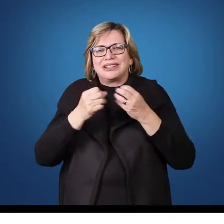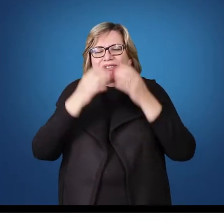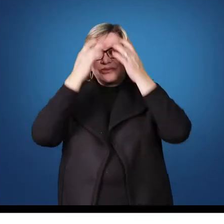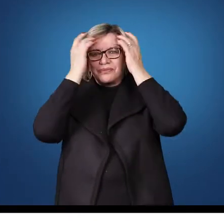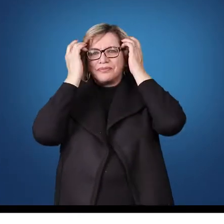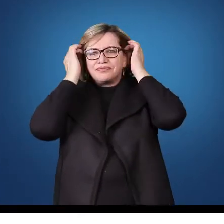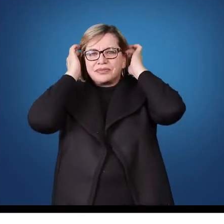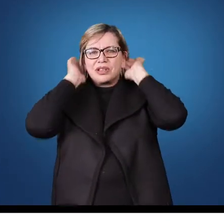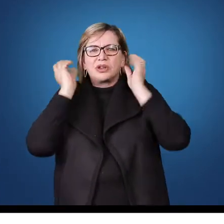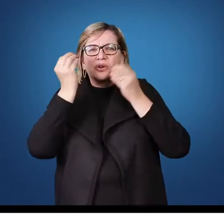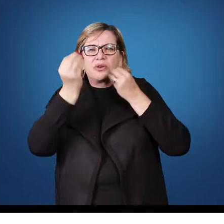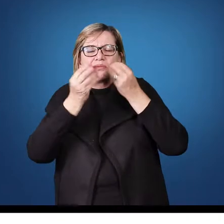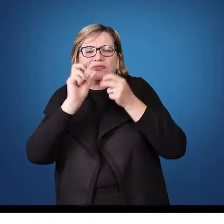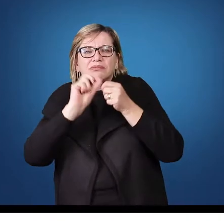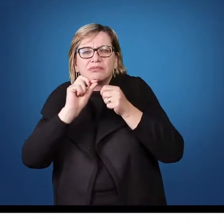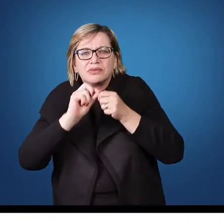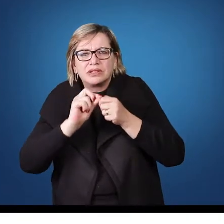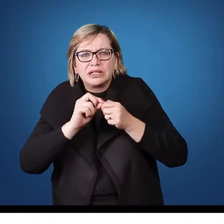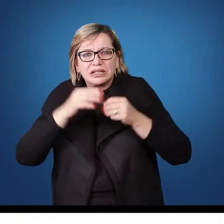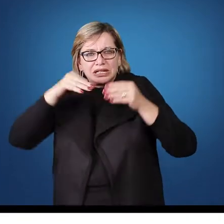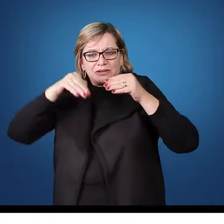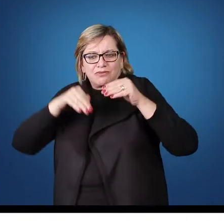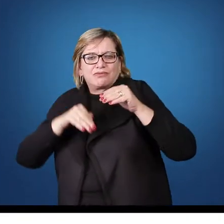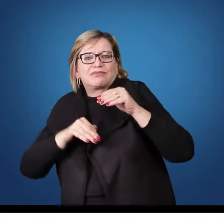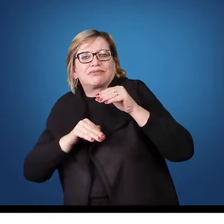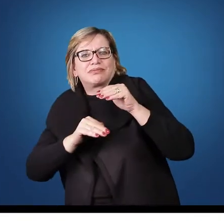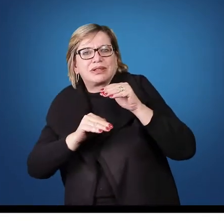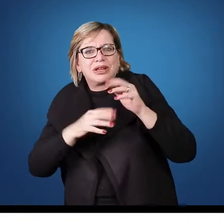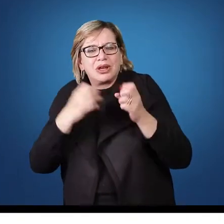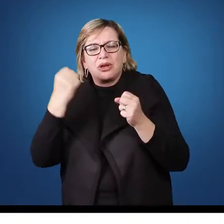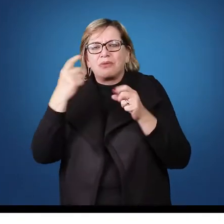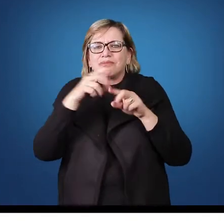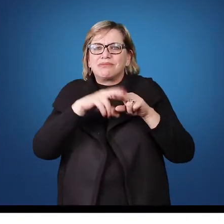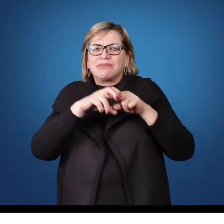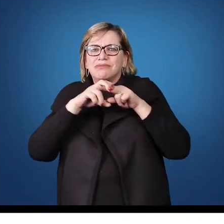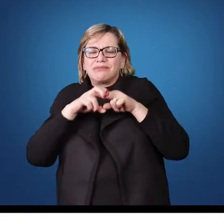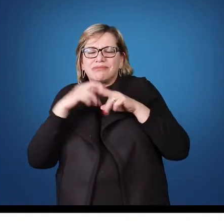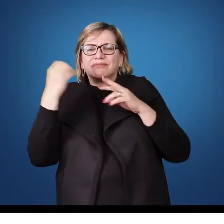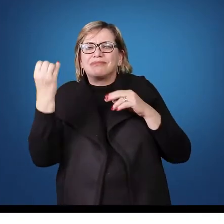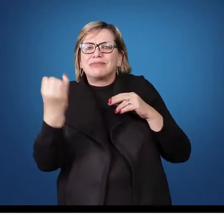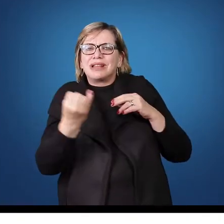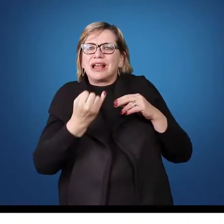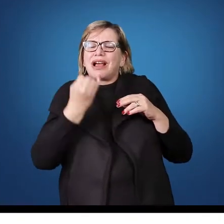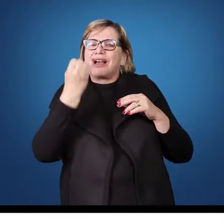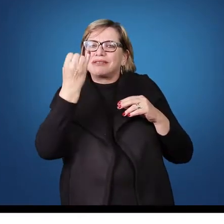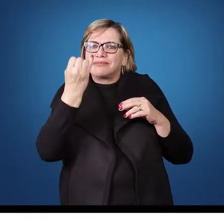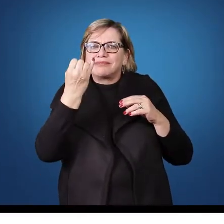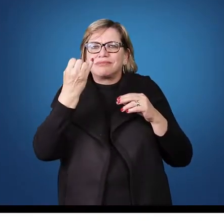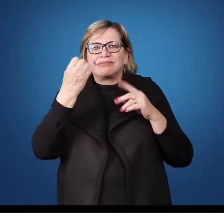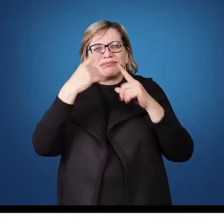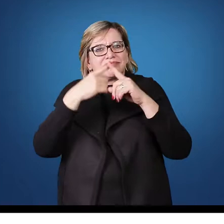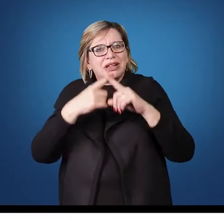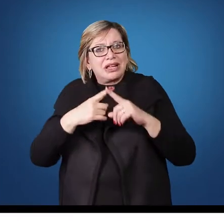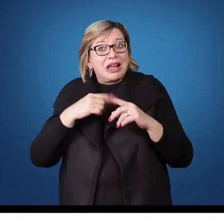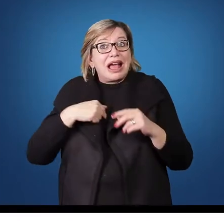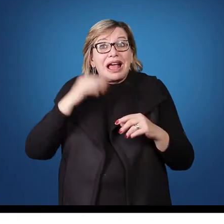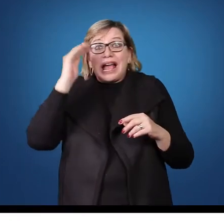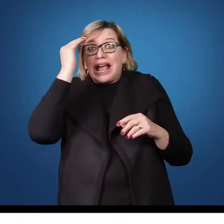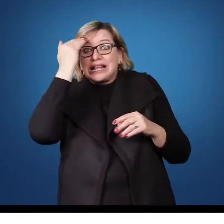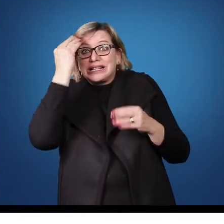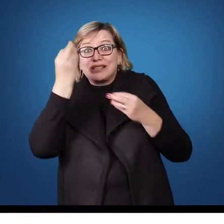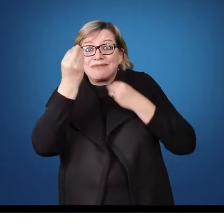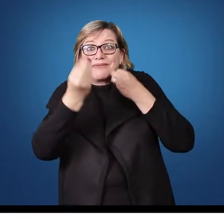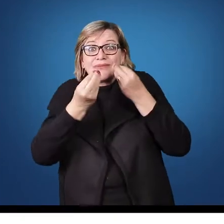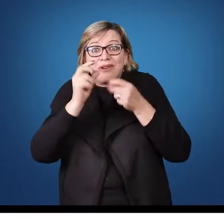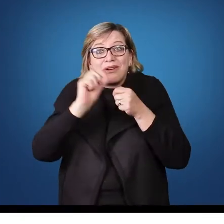direção? Eu tenho que entrar embaixo da bola. Então por isso é importante, nesse tipo de jogo, eles vão entendendo as situações,